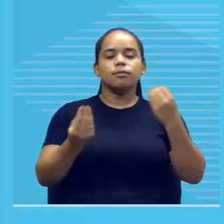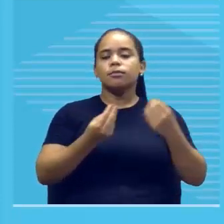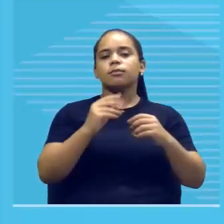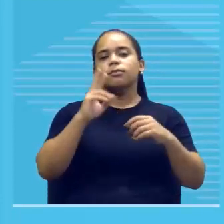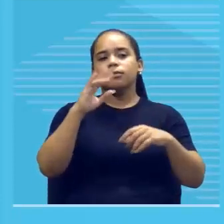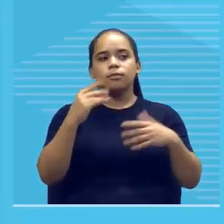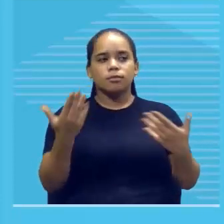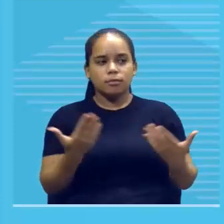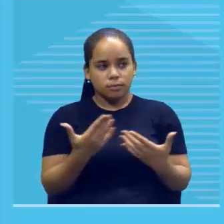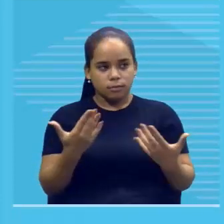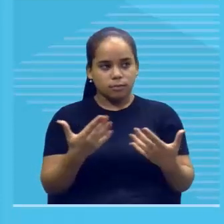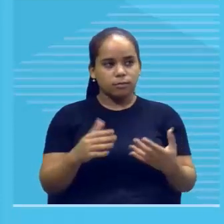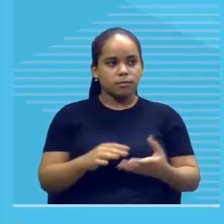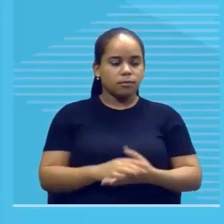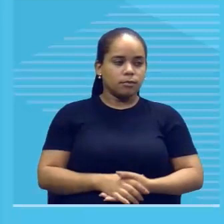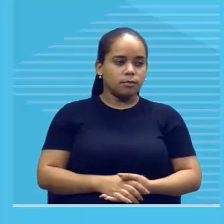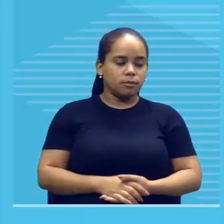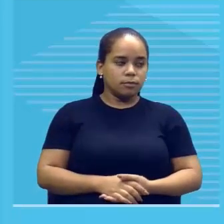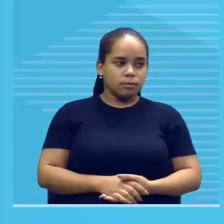como então ó